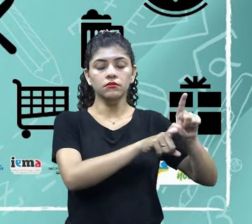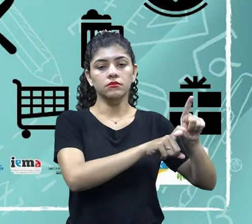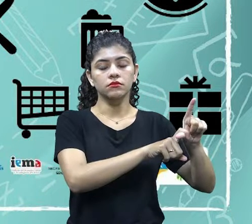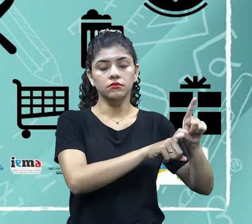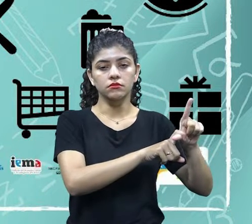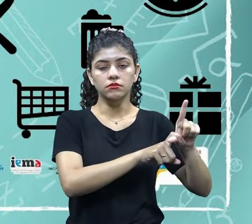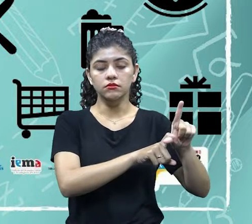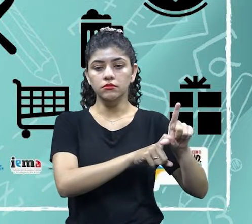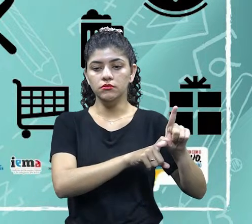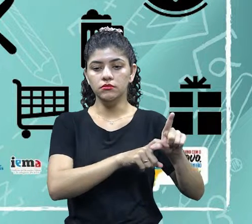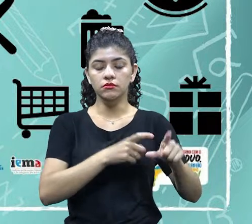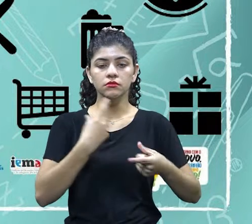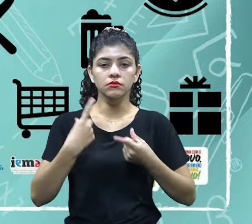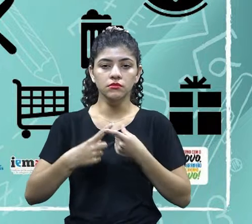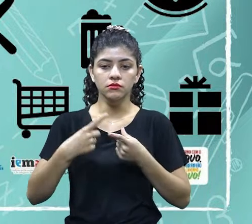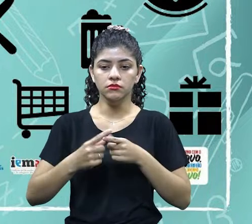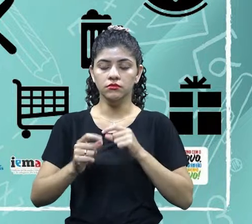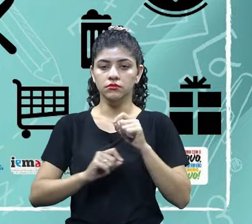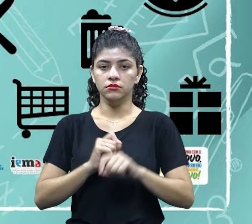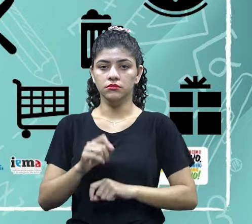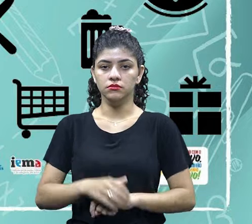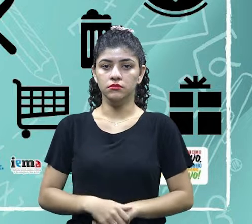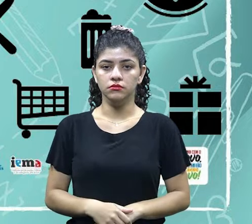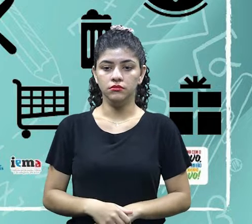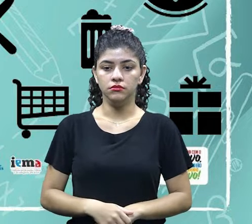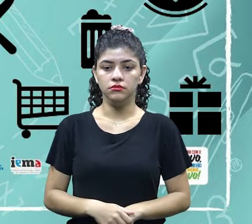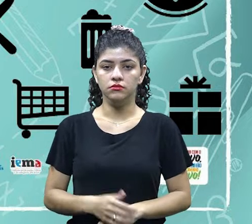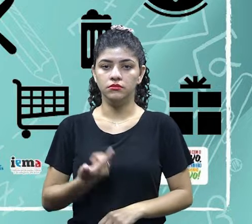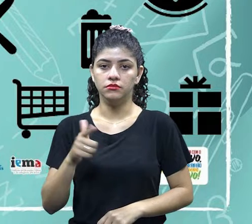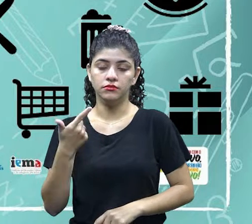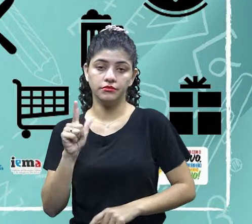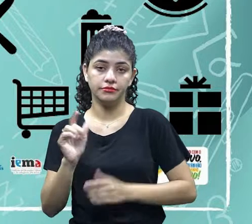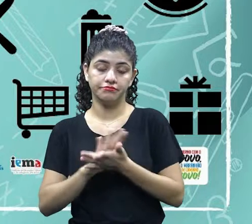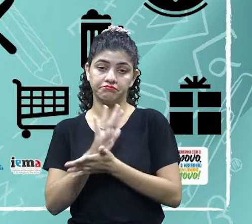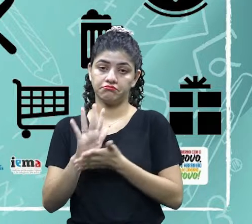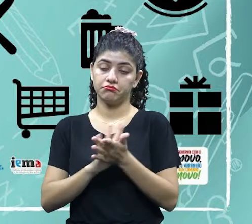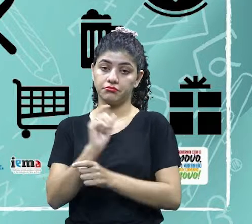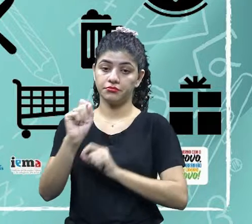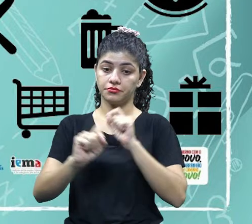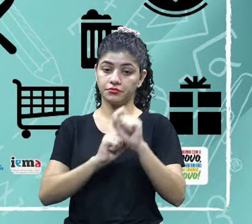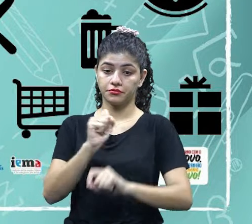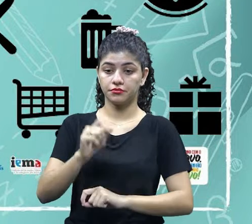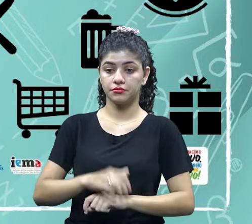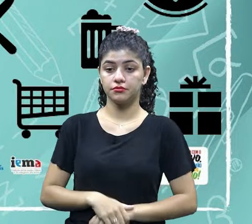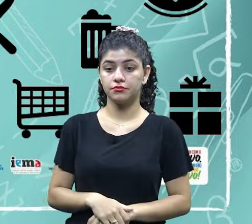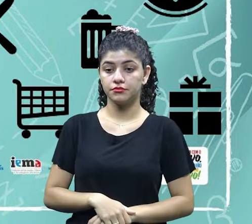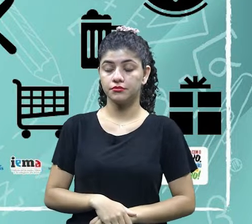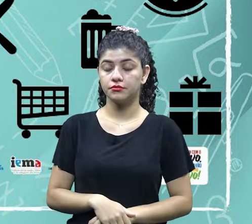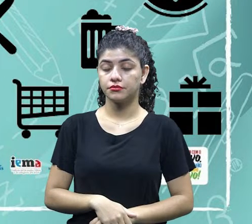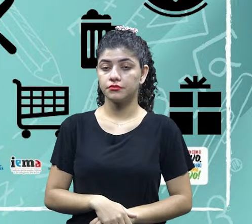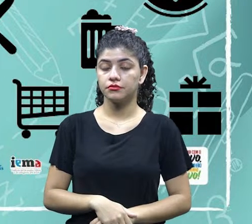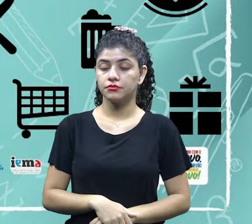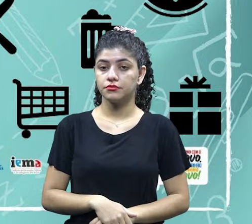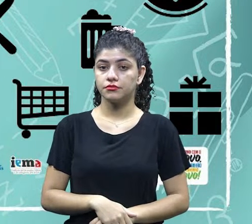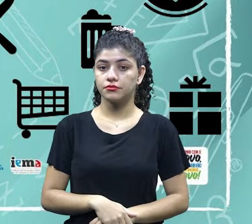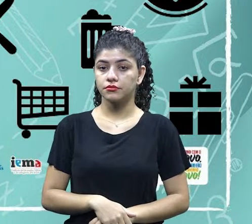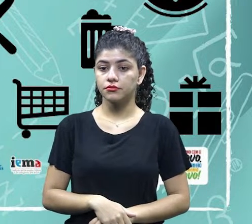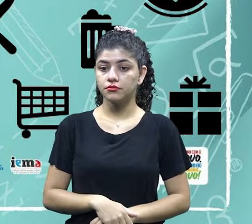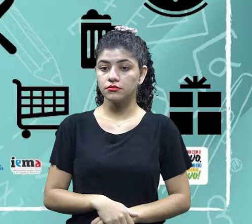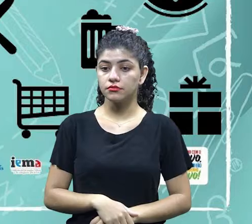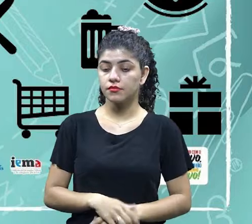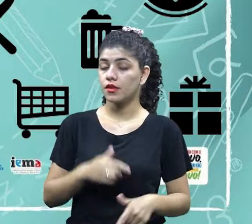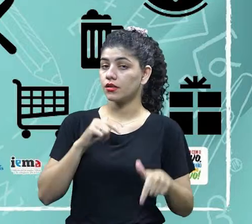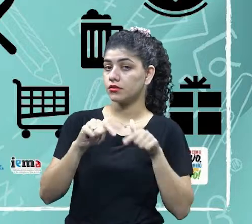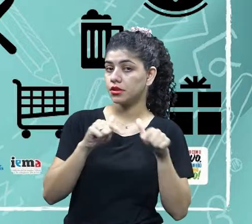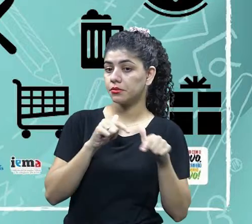despesas, certo? Por quê? Porque aqui não tem nenhum gasto efetivamente ligado à